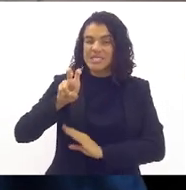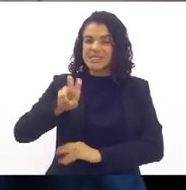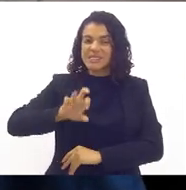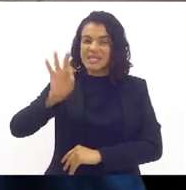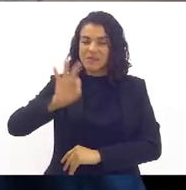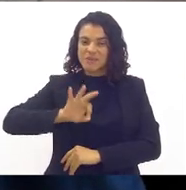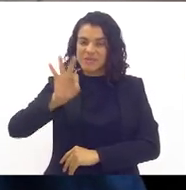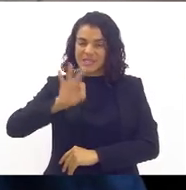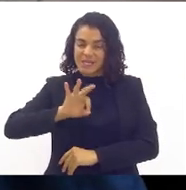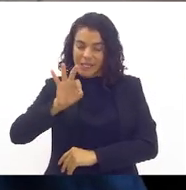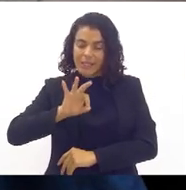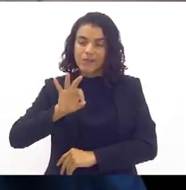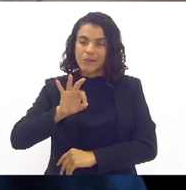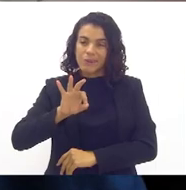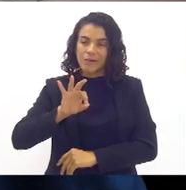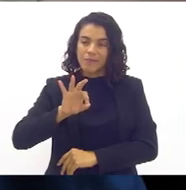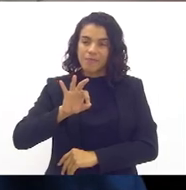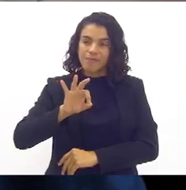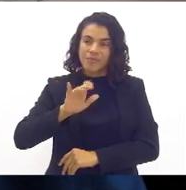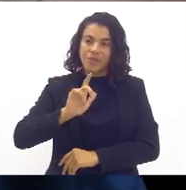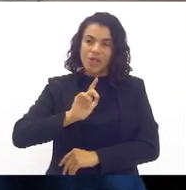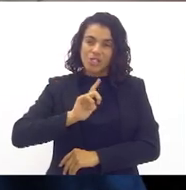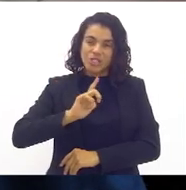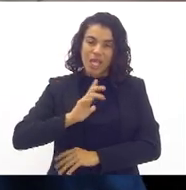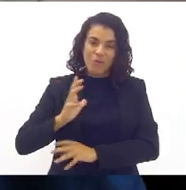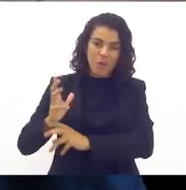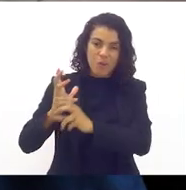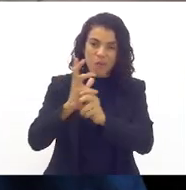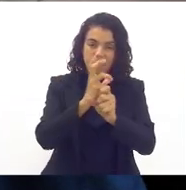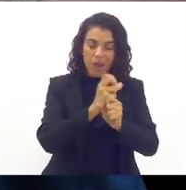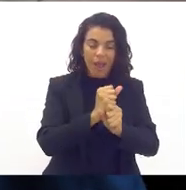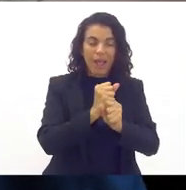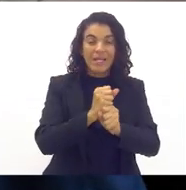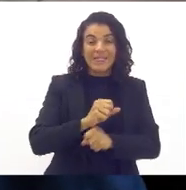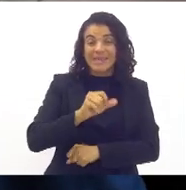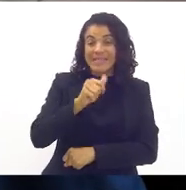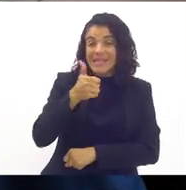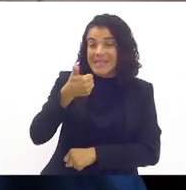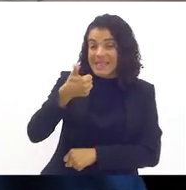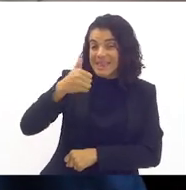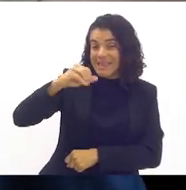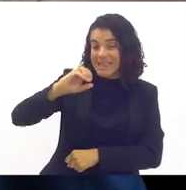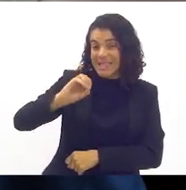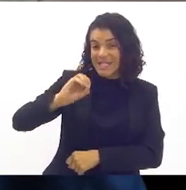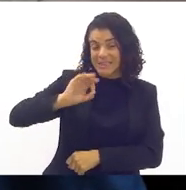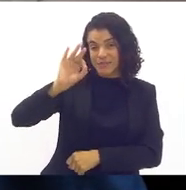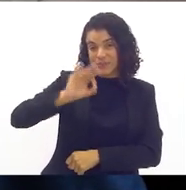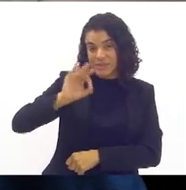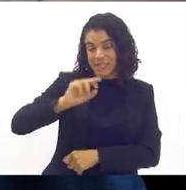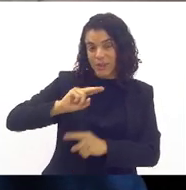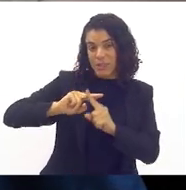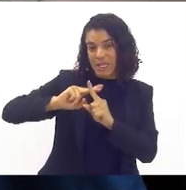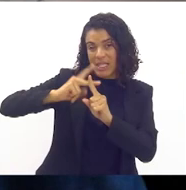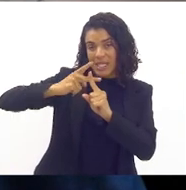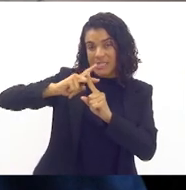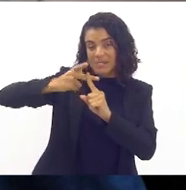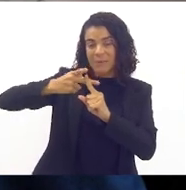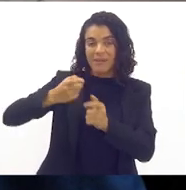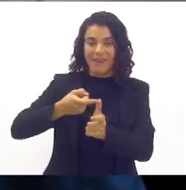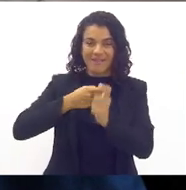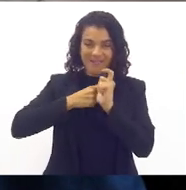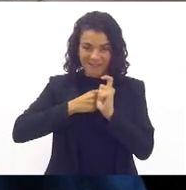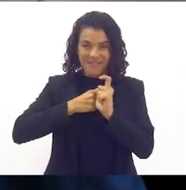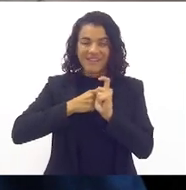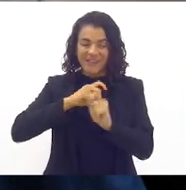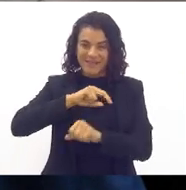5%, para facilitar a conta, nós temos aí 10% ano a ano de crescimento. O que não está